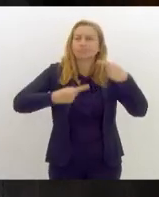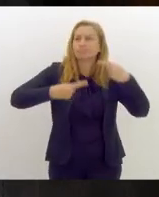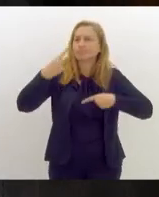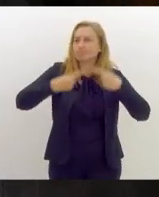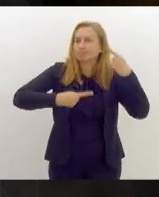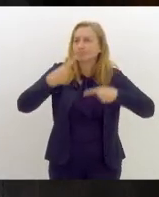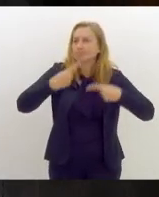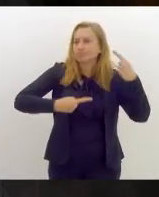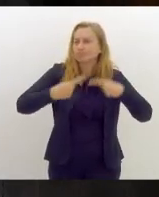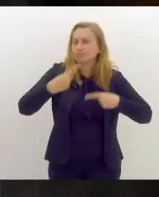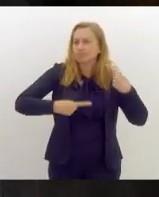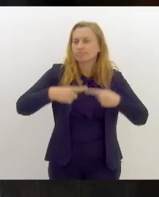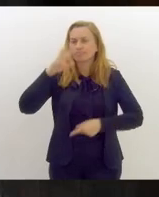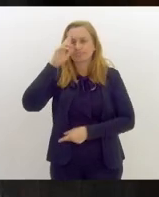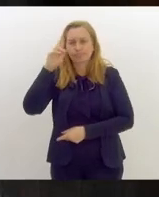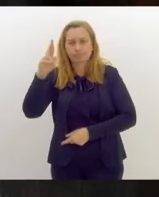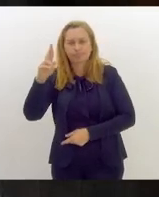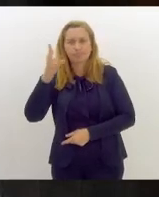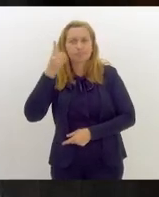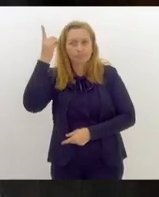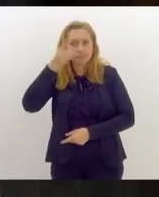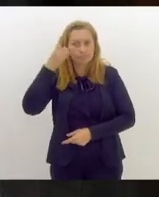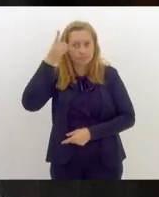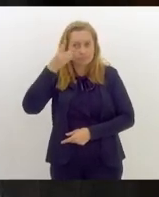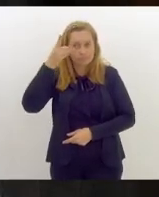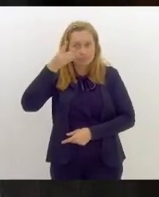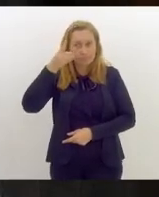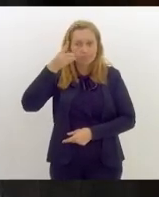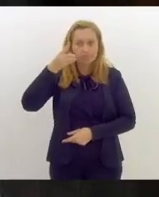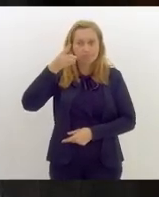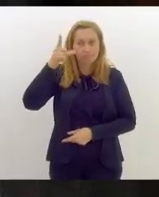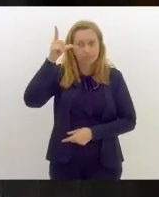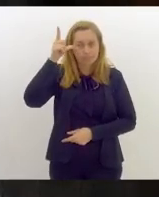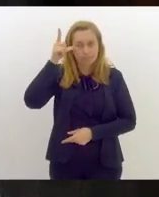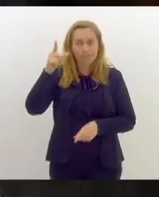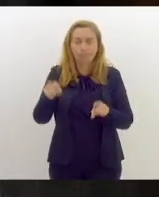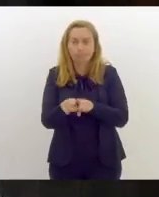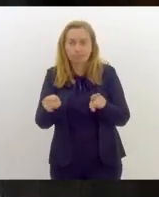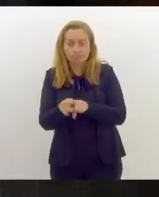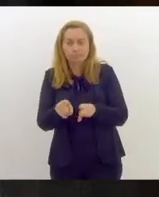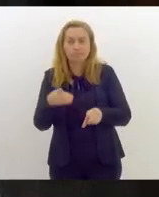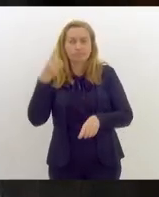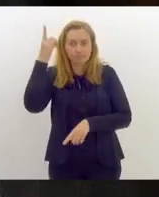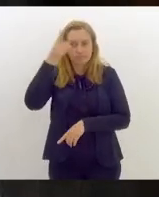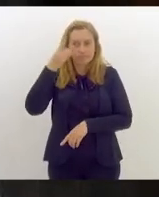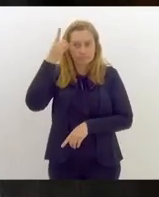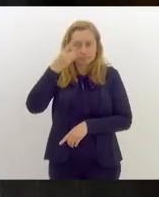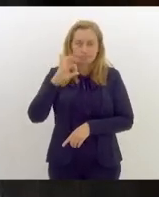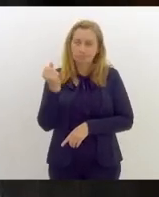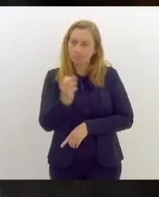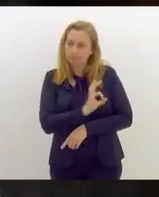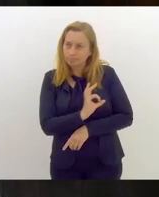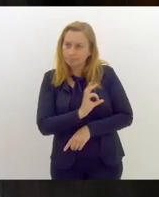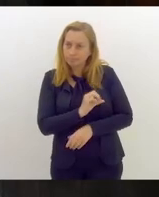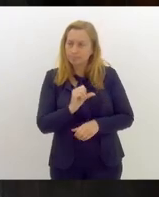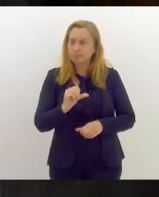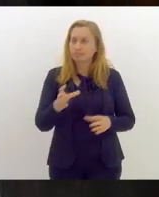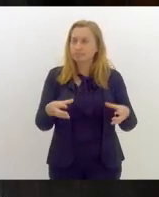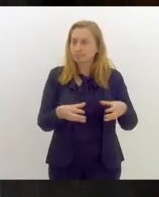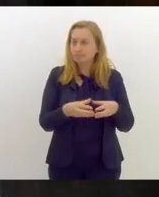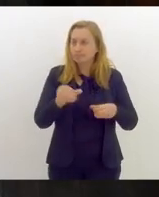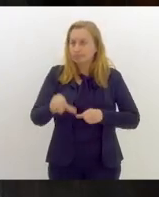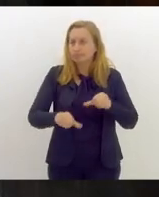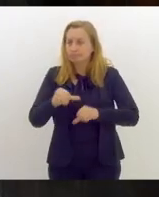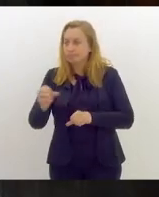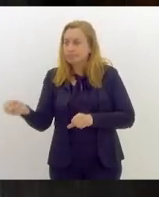senhora deputada Lucinha a senhora Presidente Marta Rocha o grupo de transição do novo governo